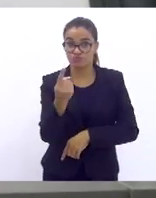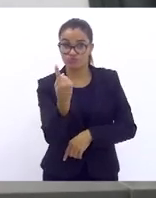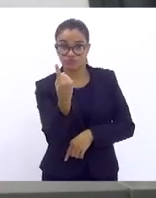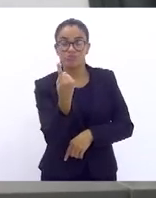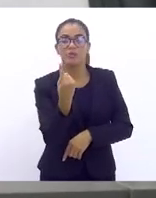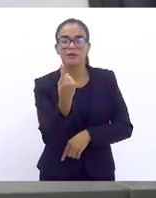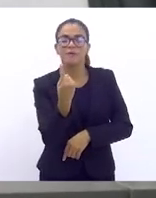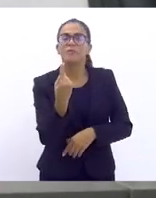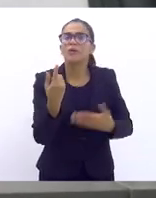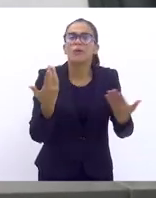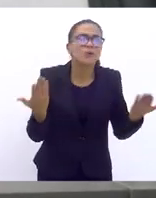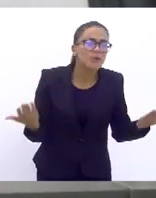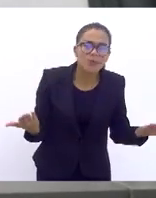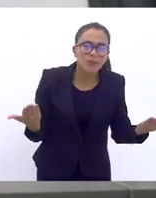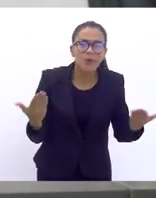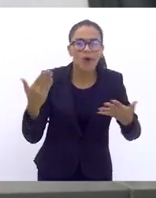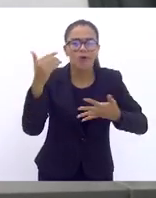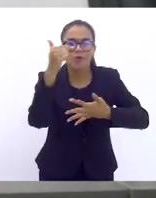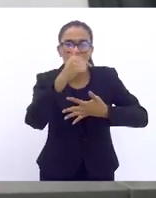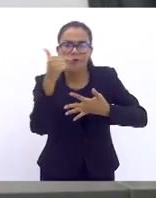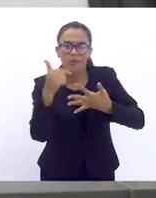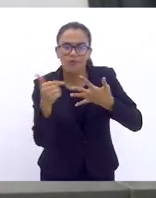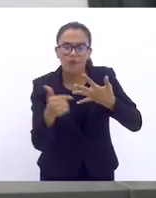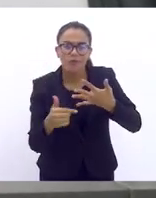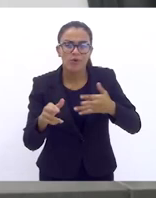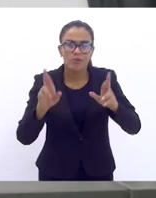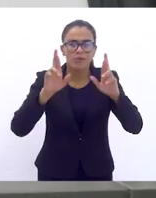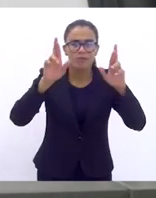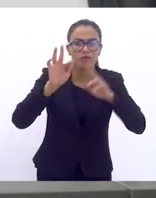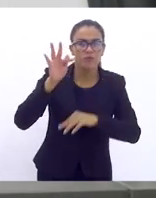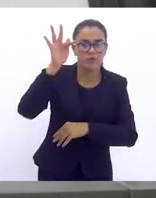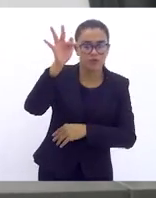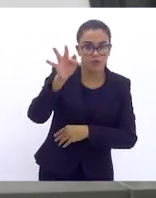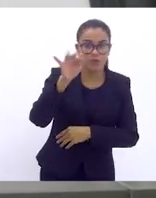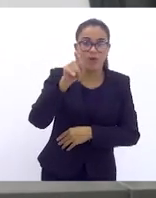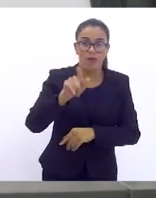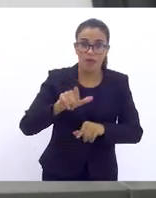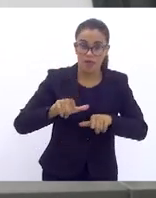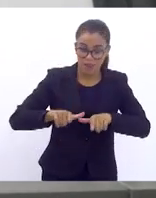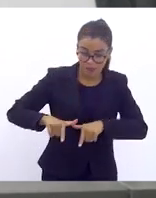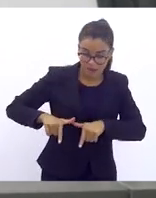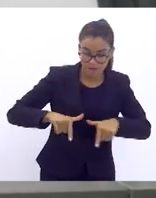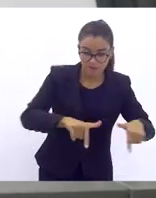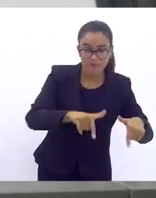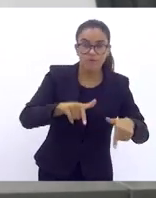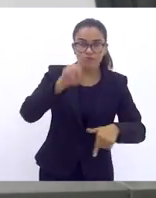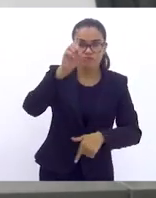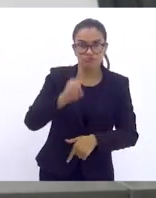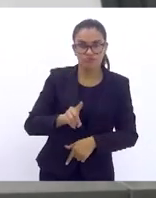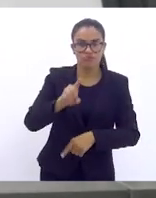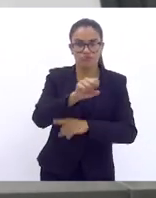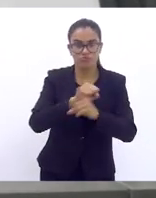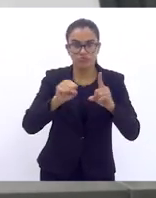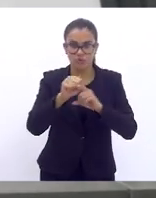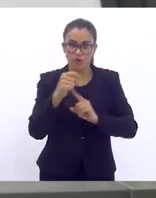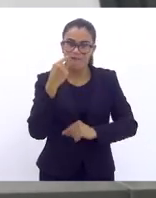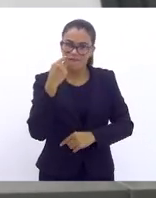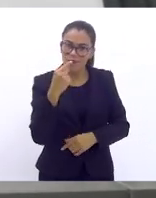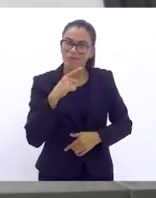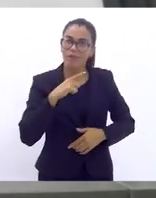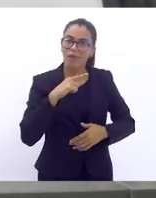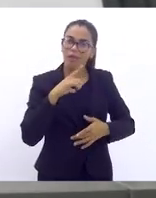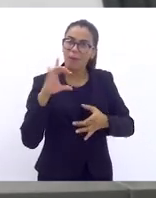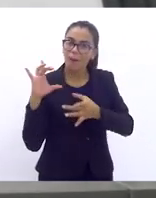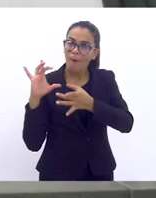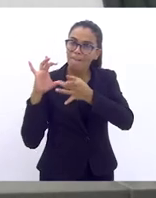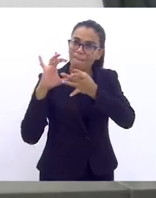e quais são os fatores de portadores de futuros relacionados a isso dos direitos sociais vocês vêm que tem tudo uma cadeia